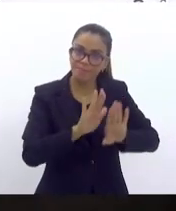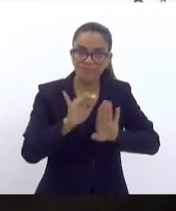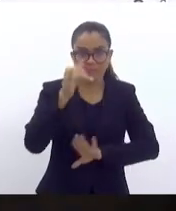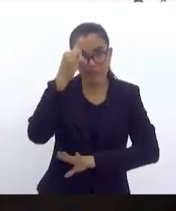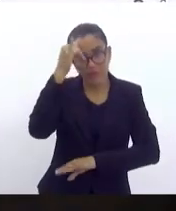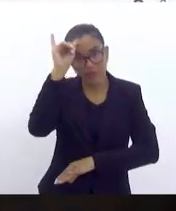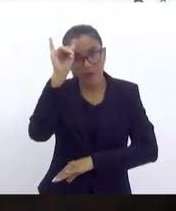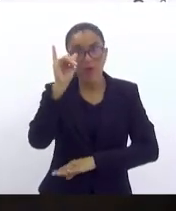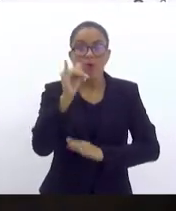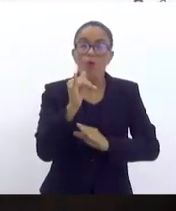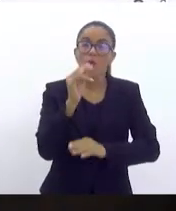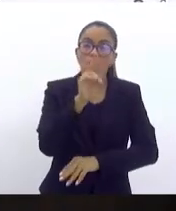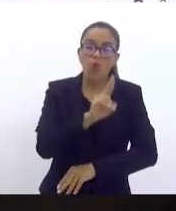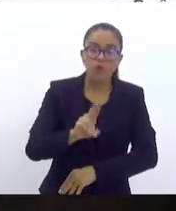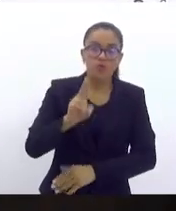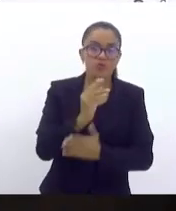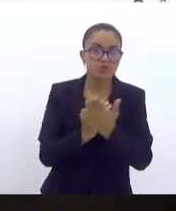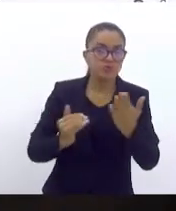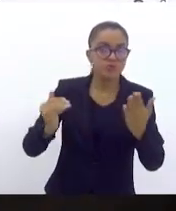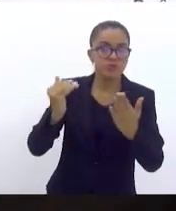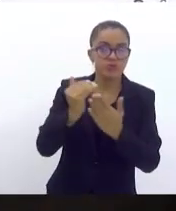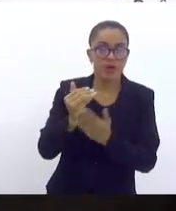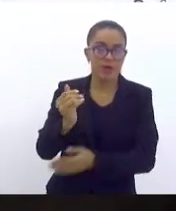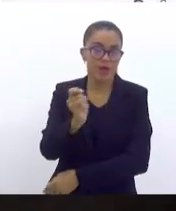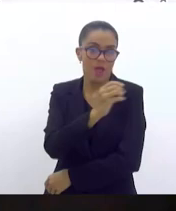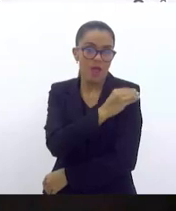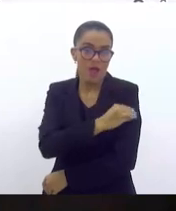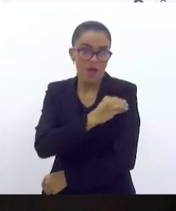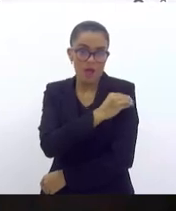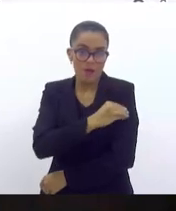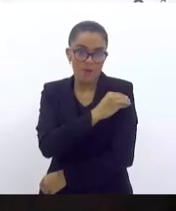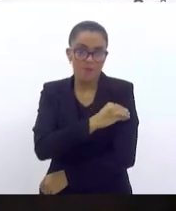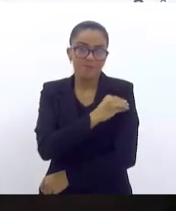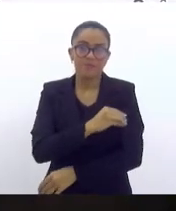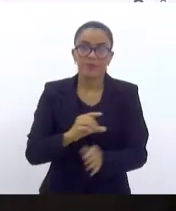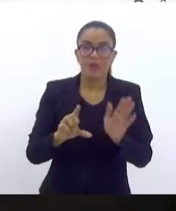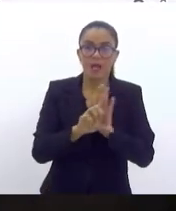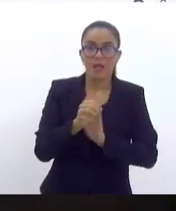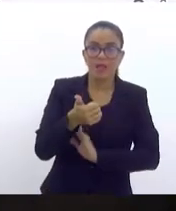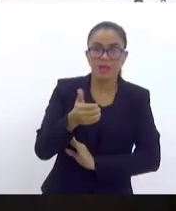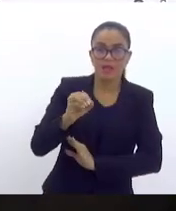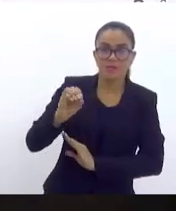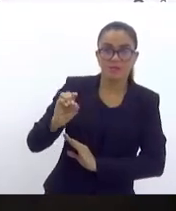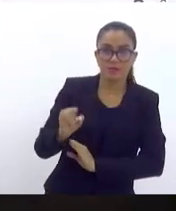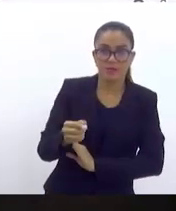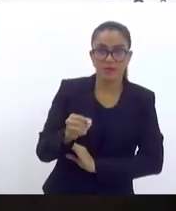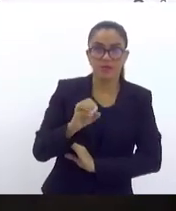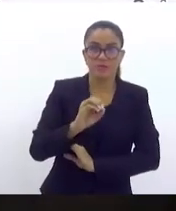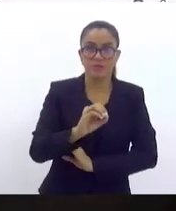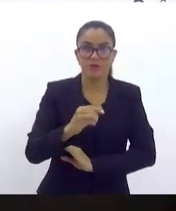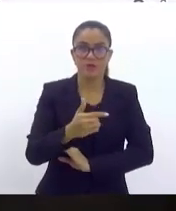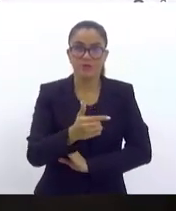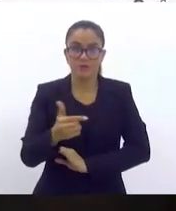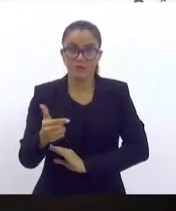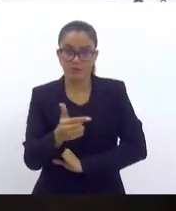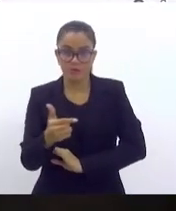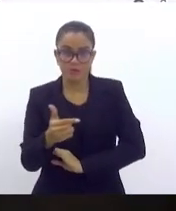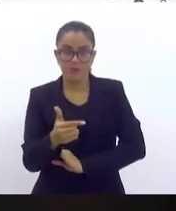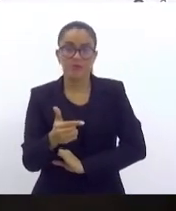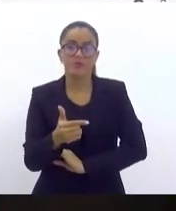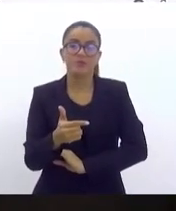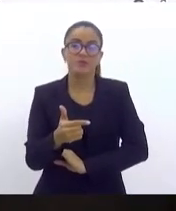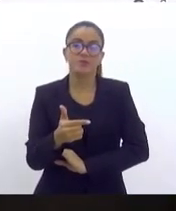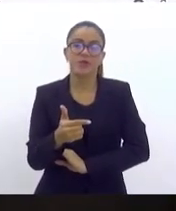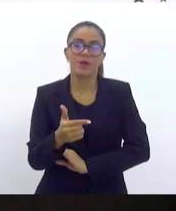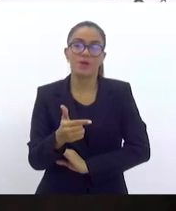de álcool e Outras Drogas sancionada na lei 10.022 em